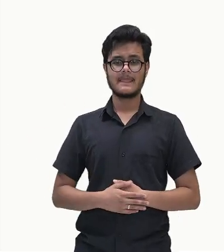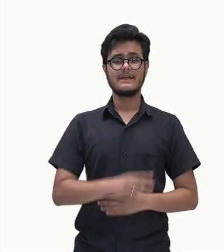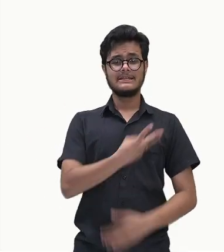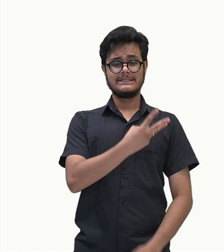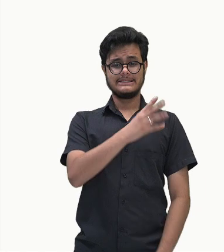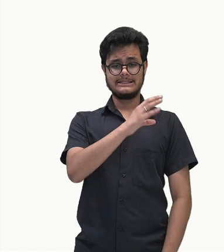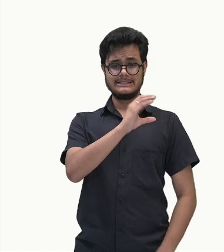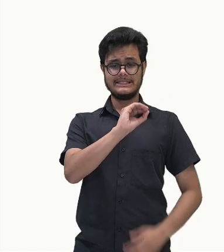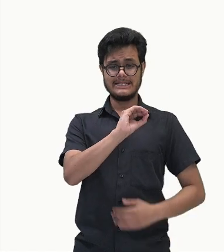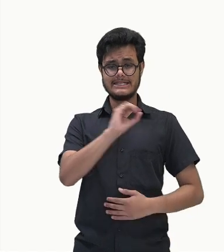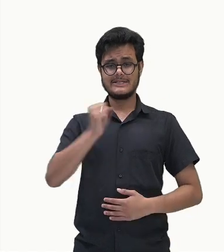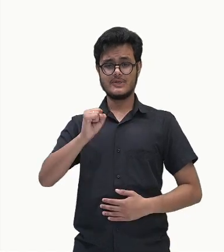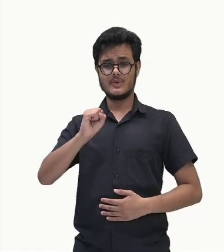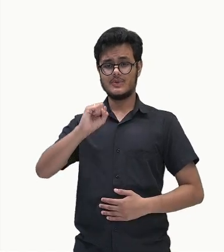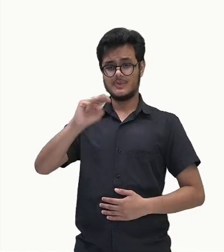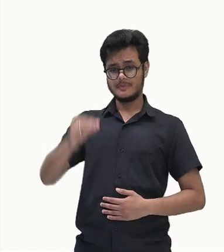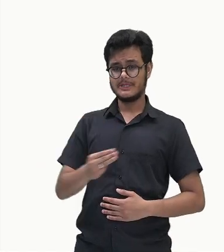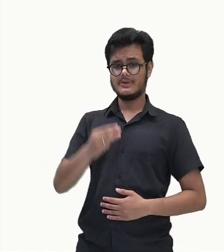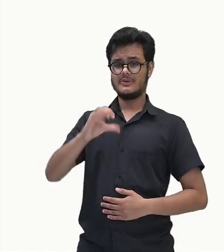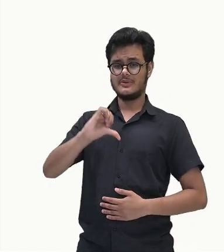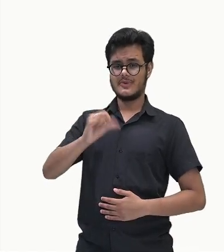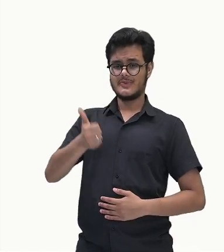38 mil